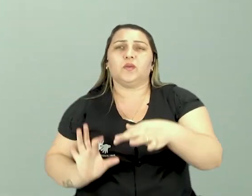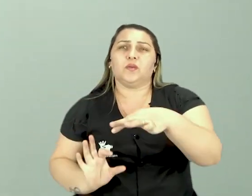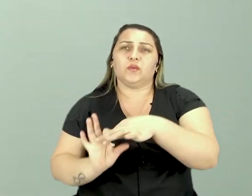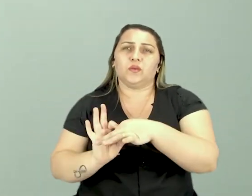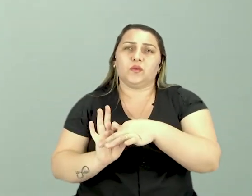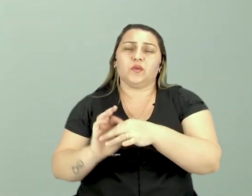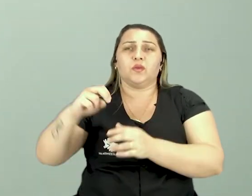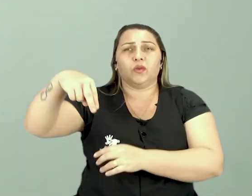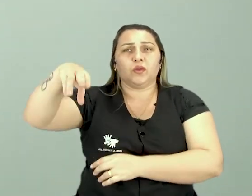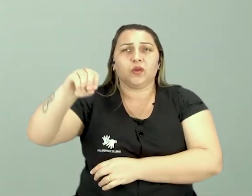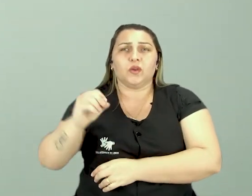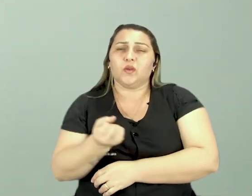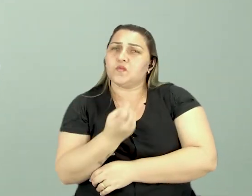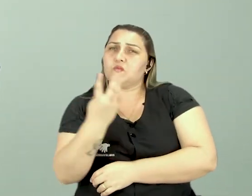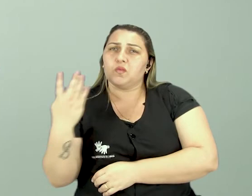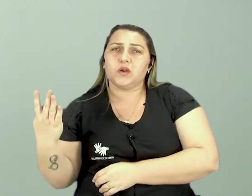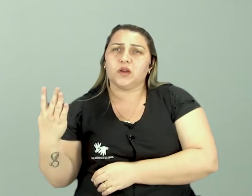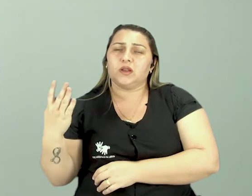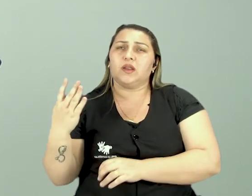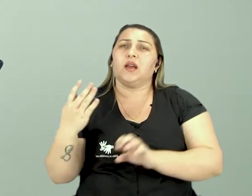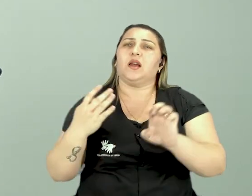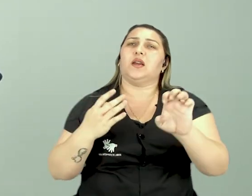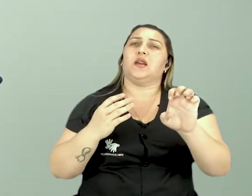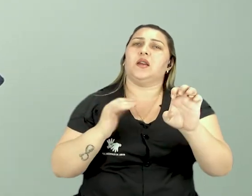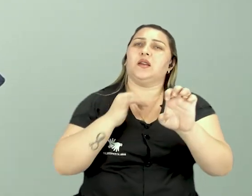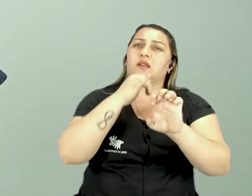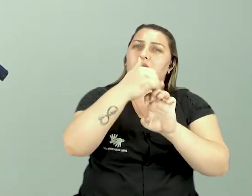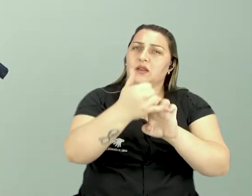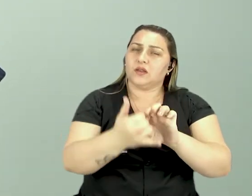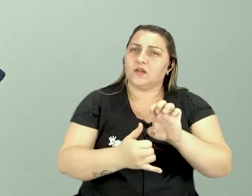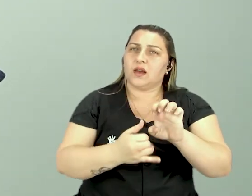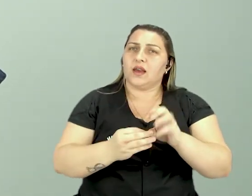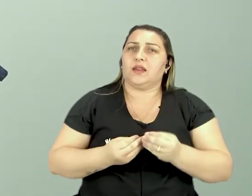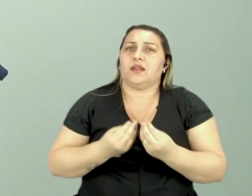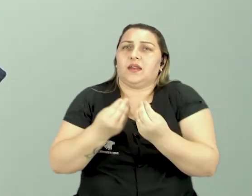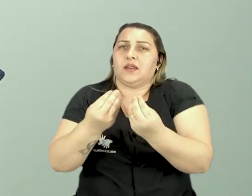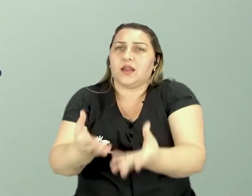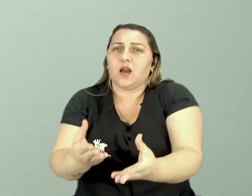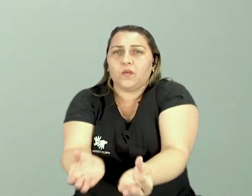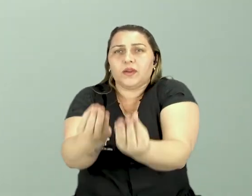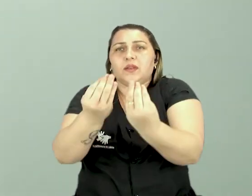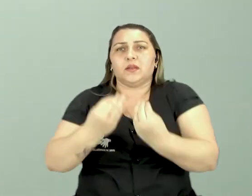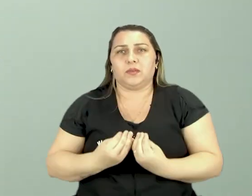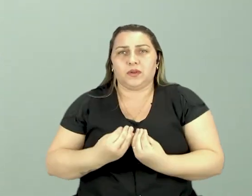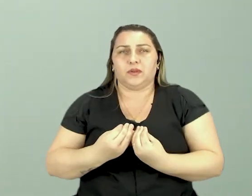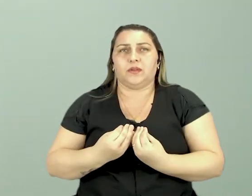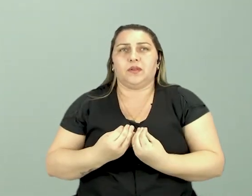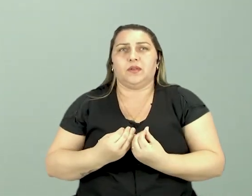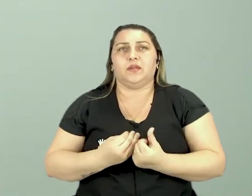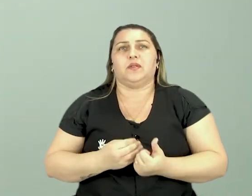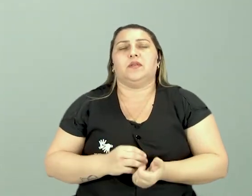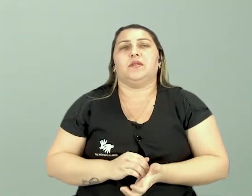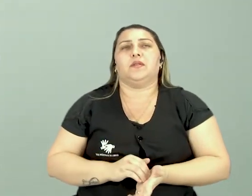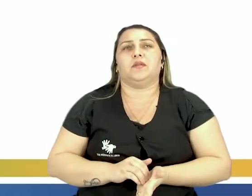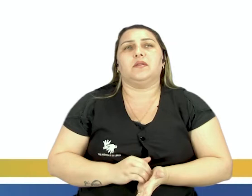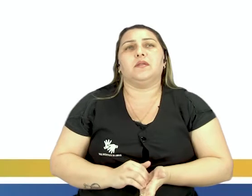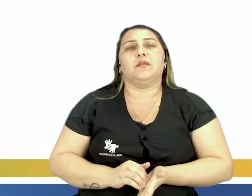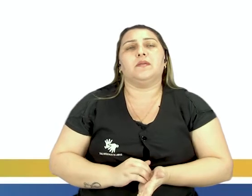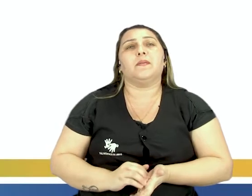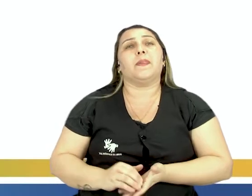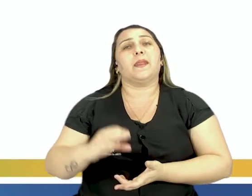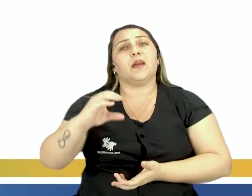relacionado com a quantidade de elétrons que esse elemento químico ele vai doar ou ele vai receber, tá? Então, aqui, ó, em